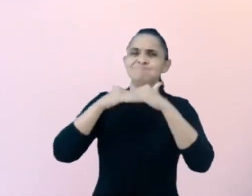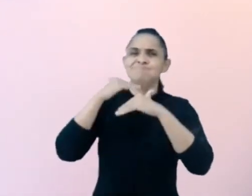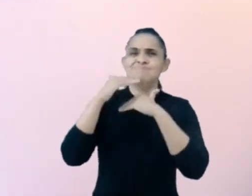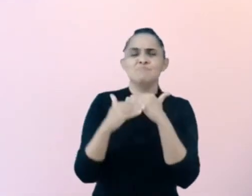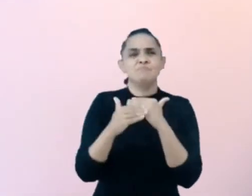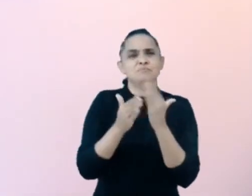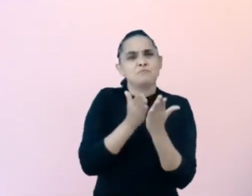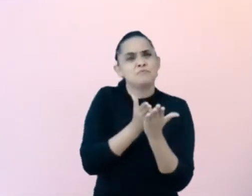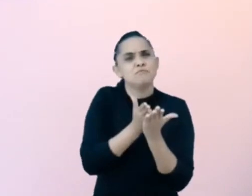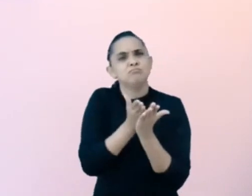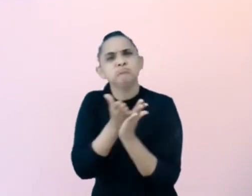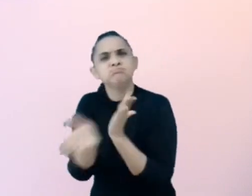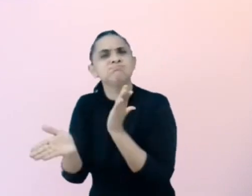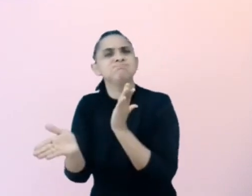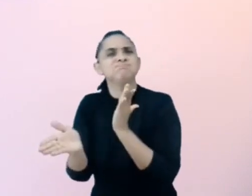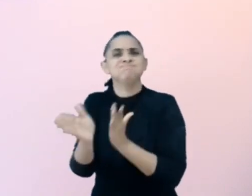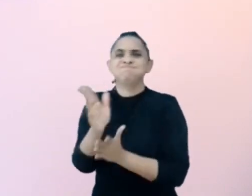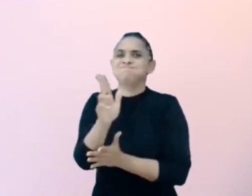apostatam nunca.